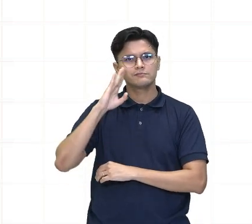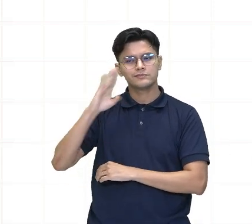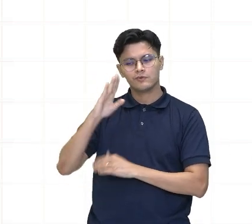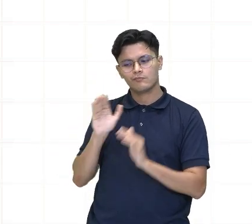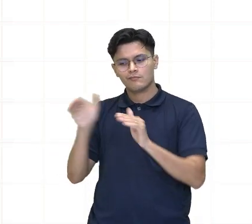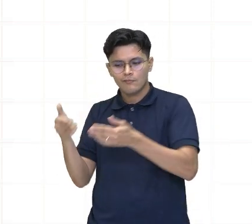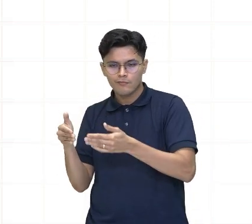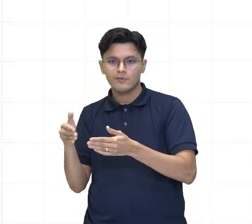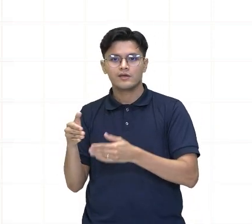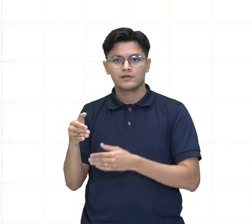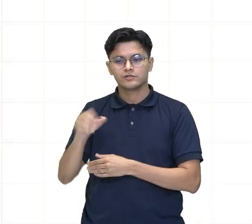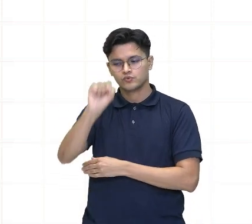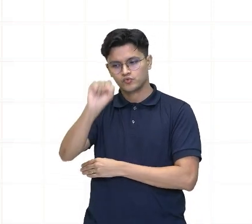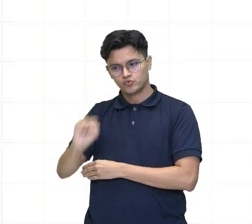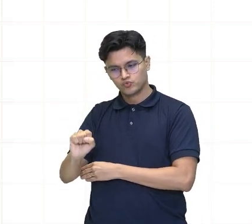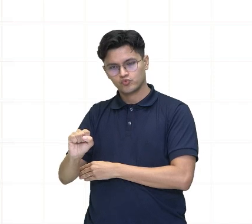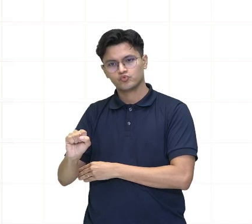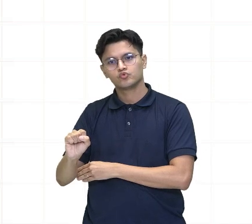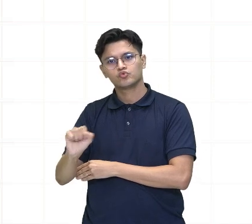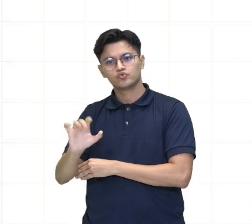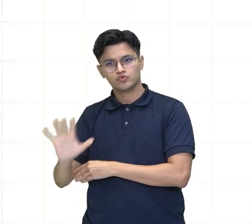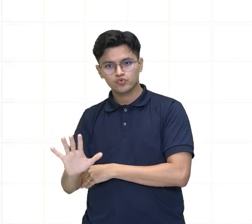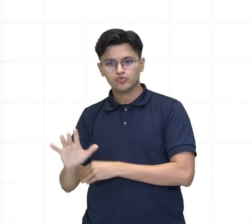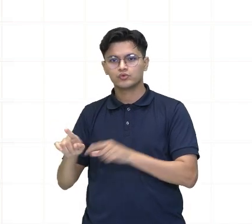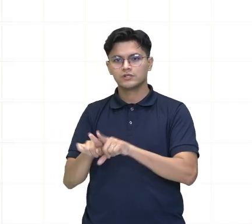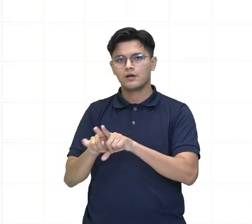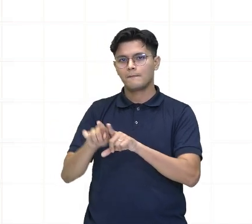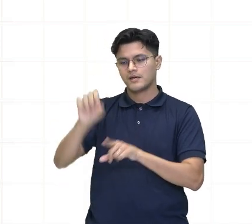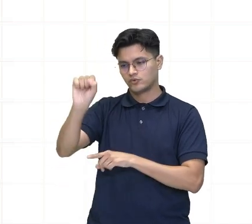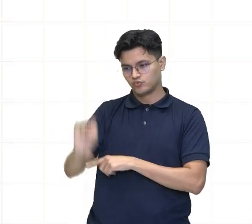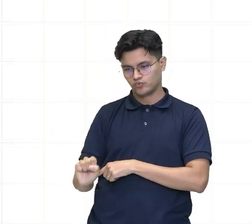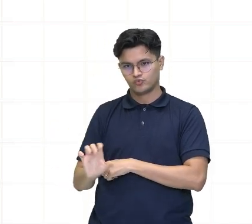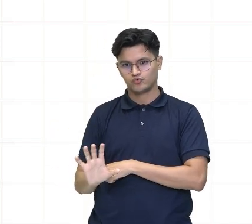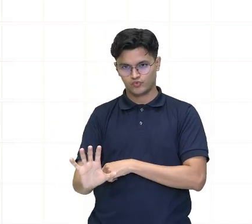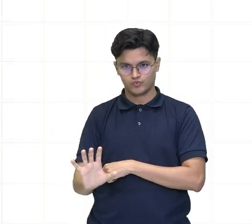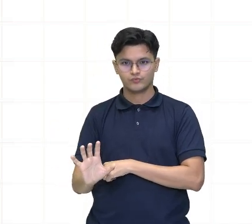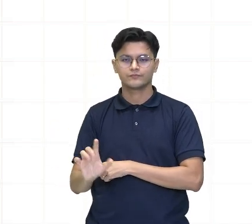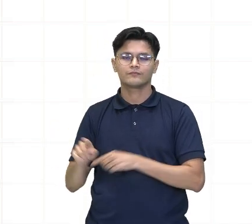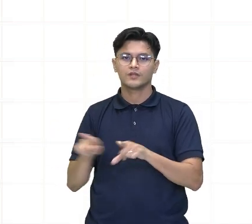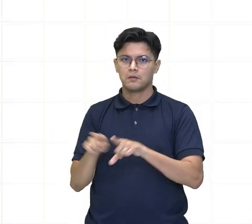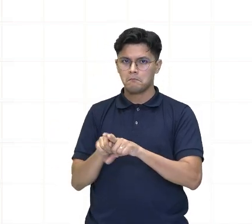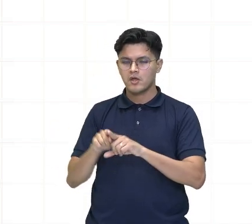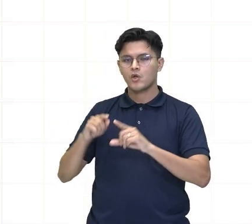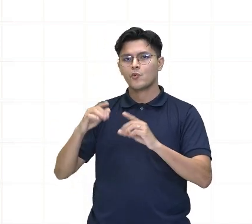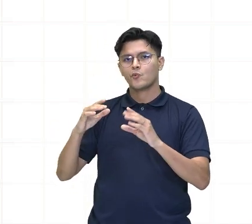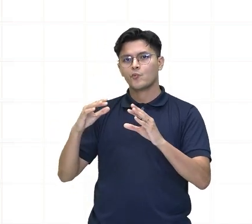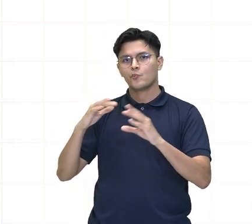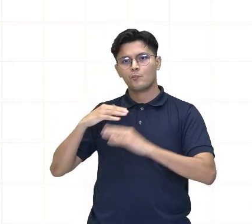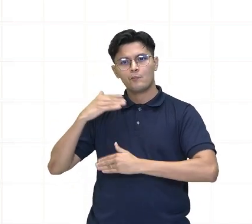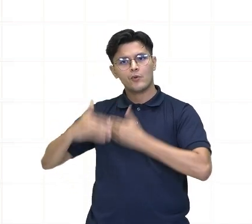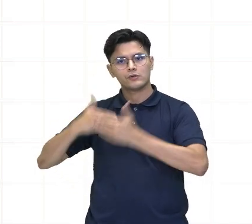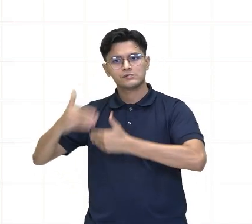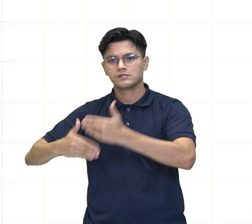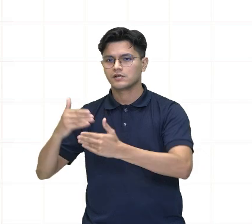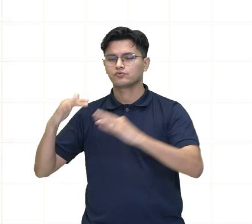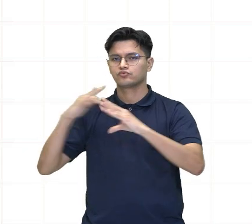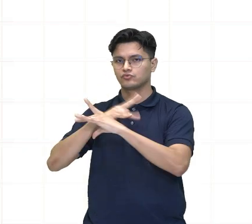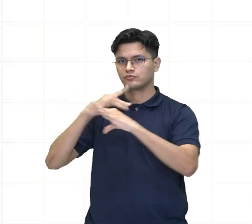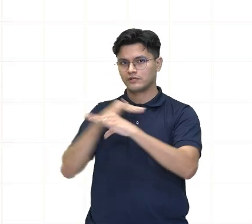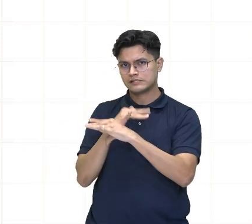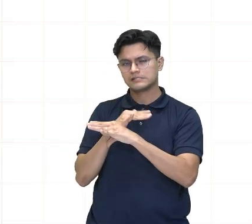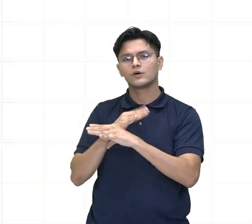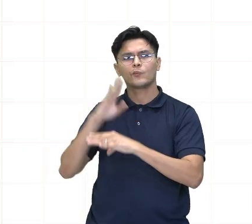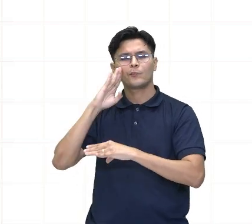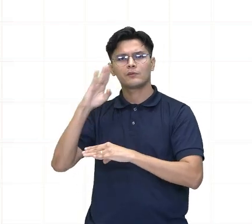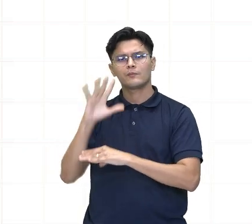ter um rápido processo de urbanização, de crescimento nessa região. Por isso que a gente tem essa infraestrutura, né, mais